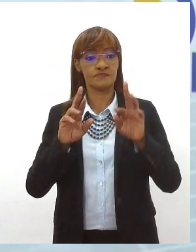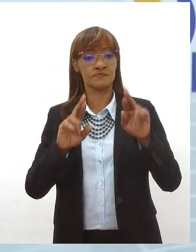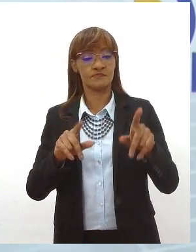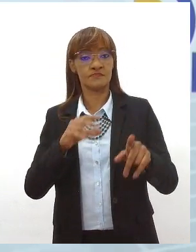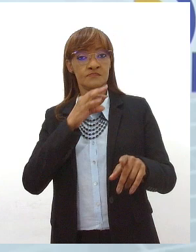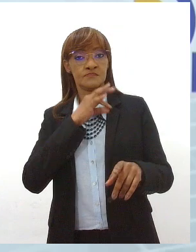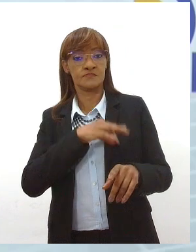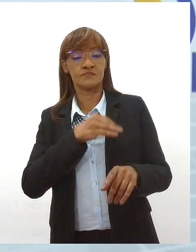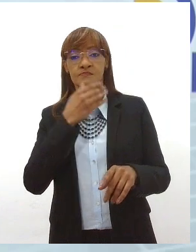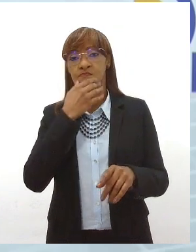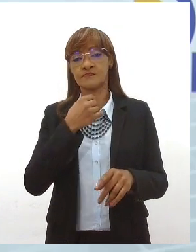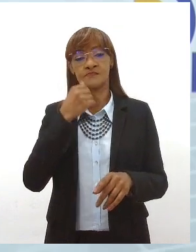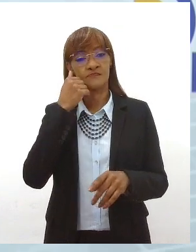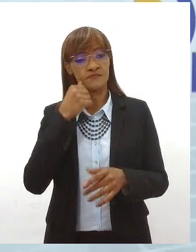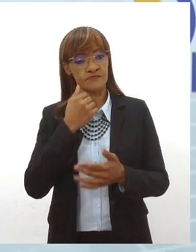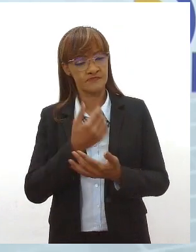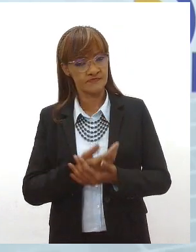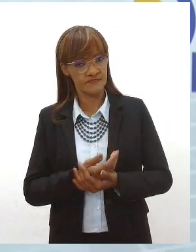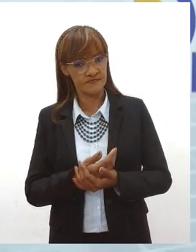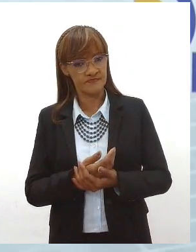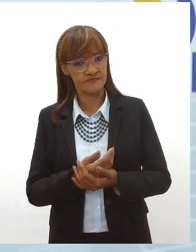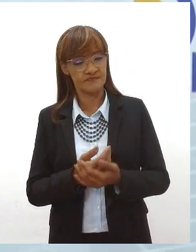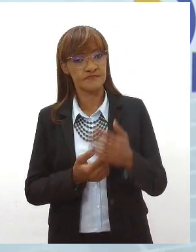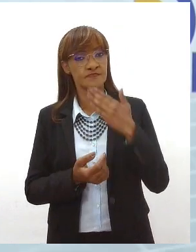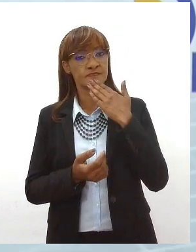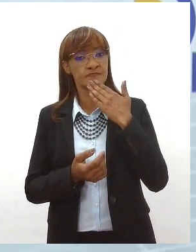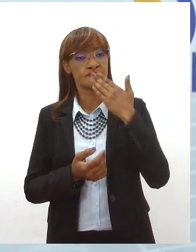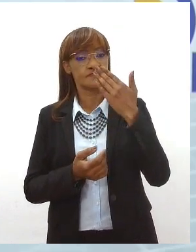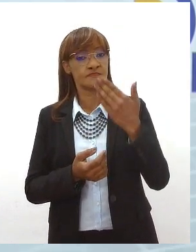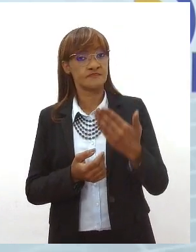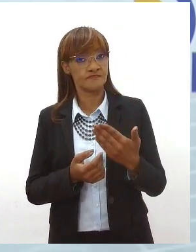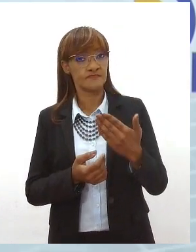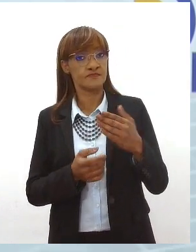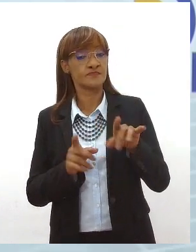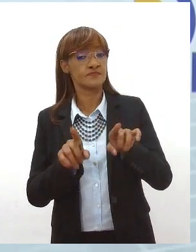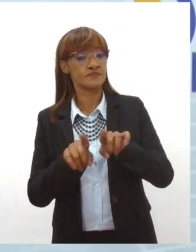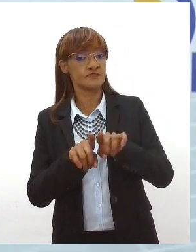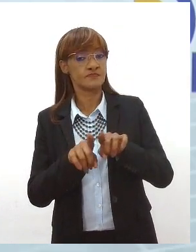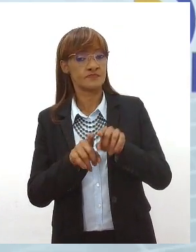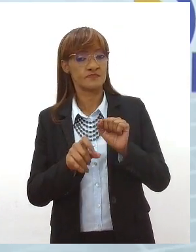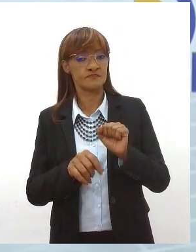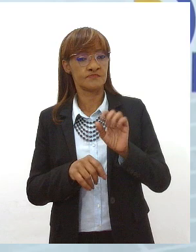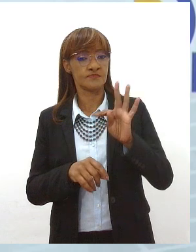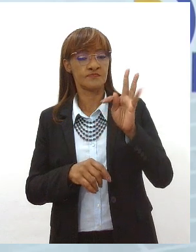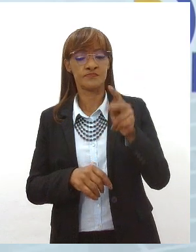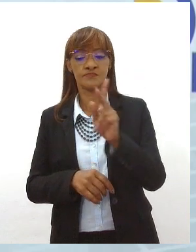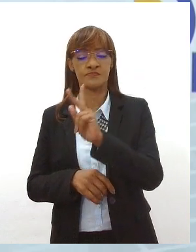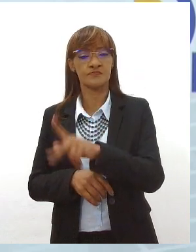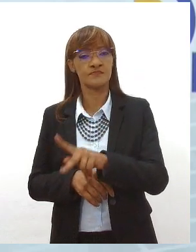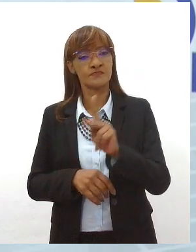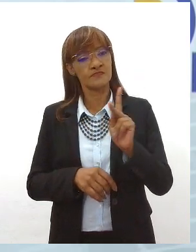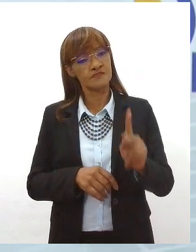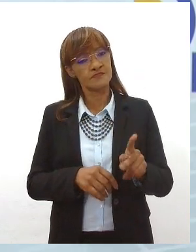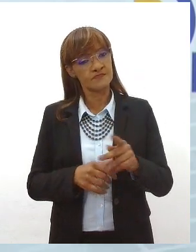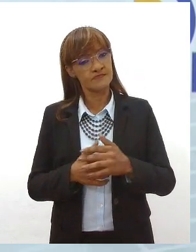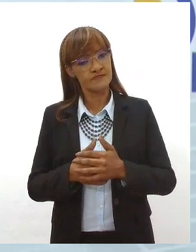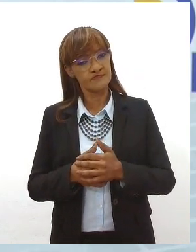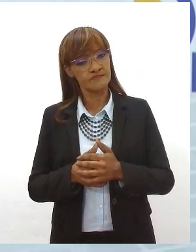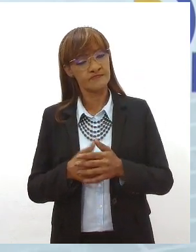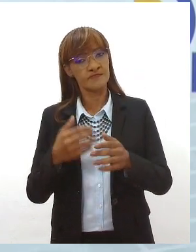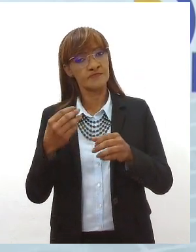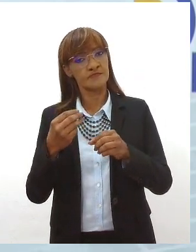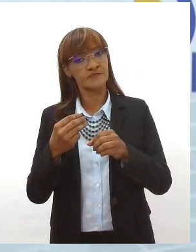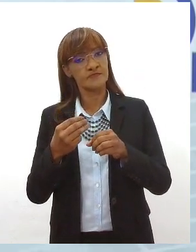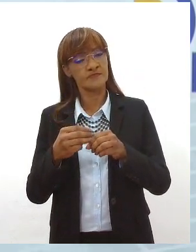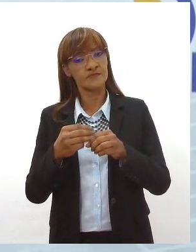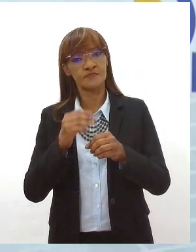pediu também que, através desse Dia Internacional da Mulher, as professoras, professores do magistério do município de Itabaiana, que passaram por algumas